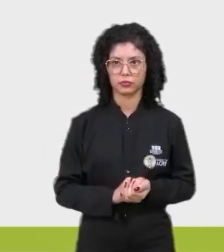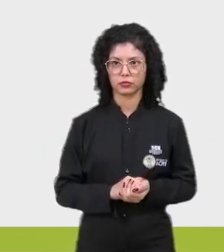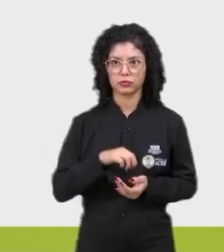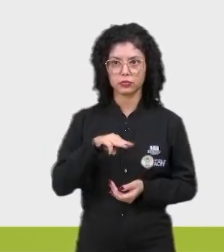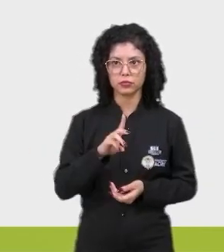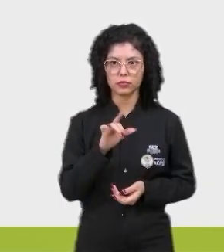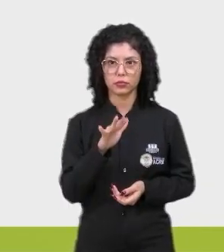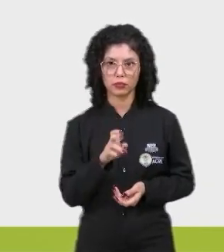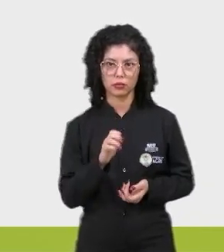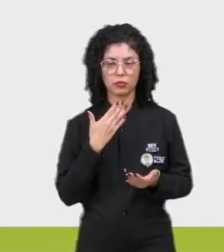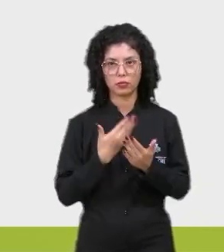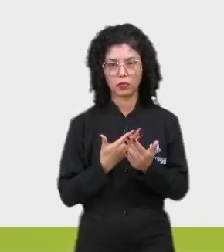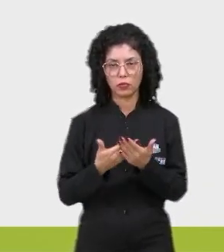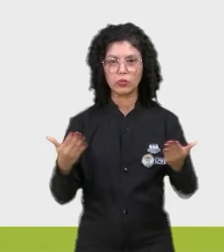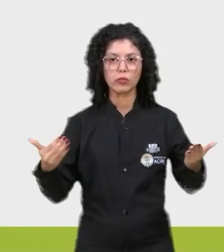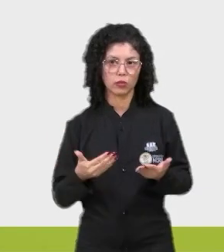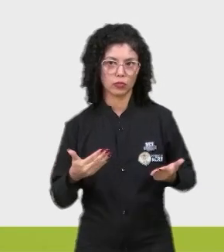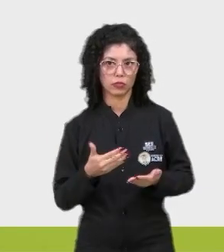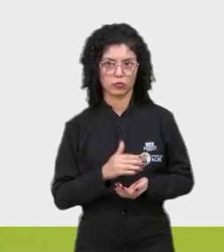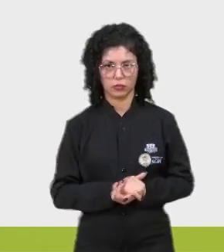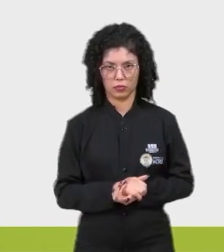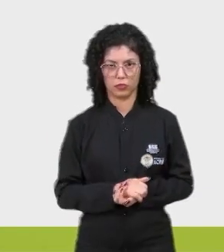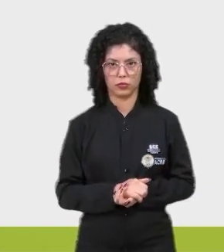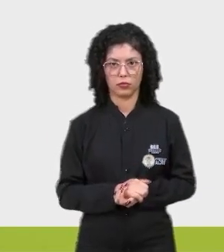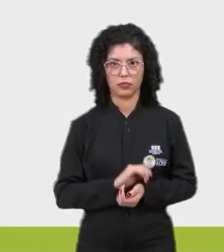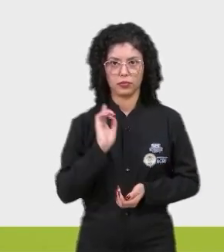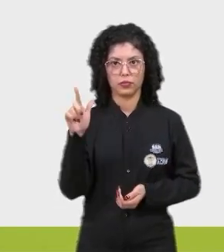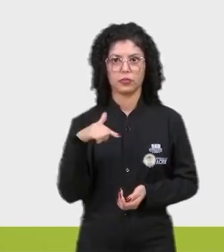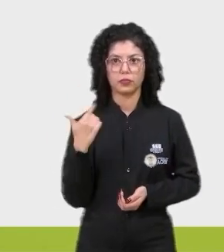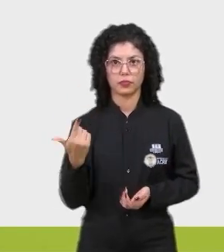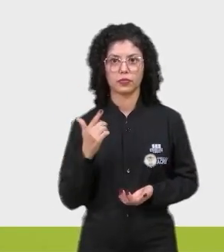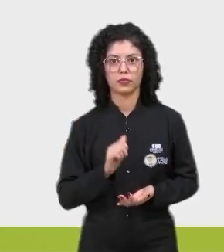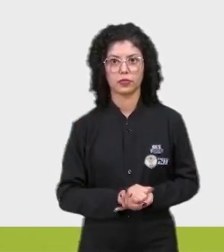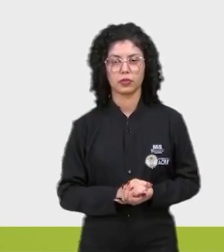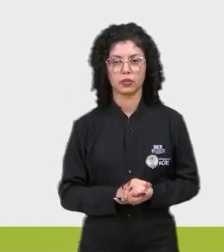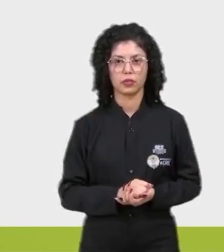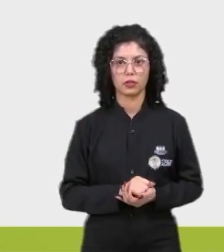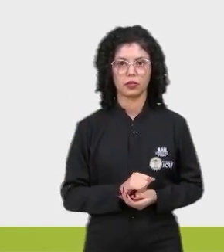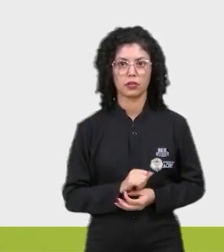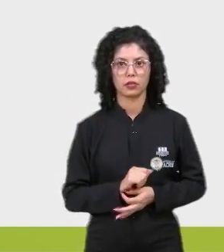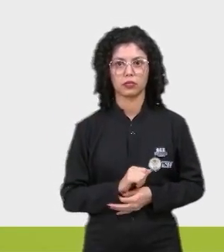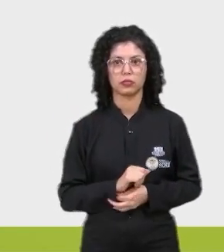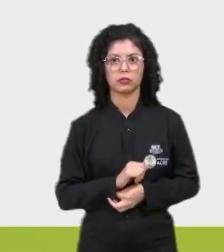da proposta de aula de hoje, tá? Vamos para outro